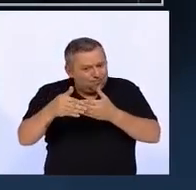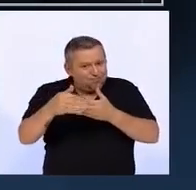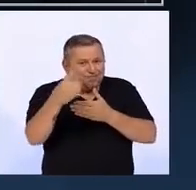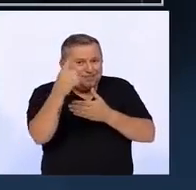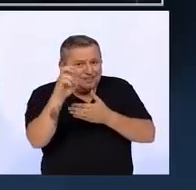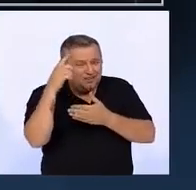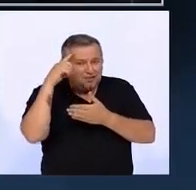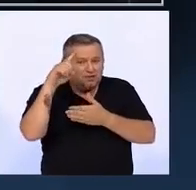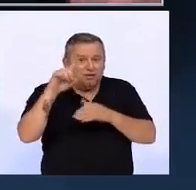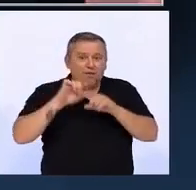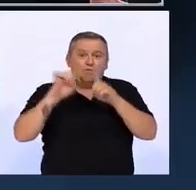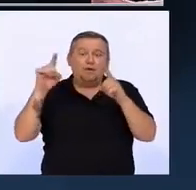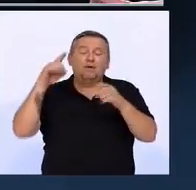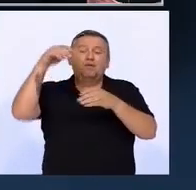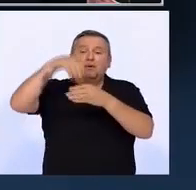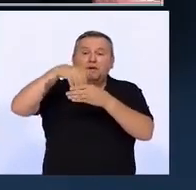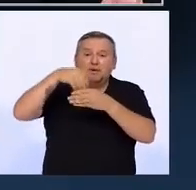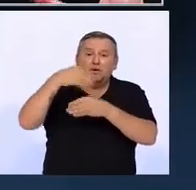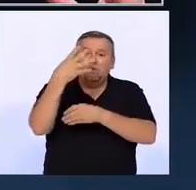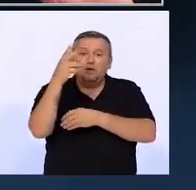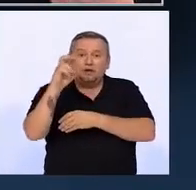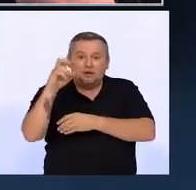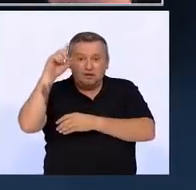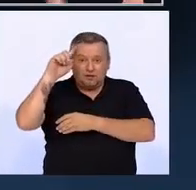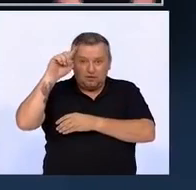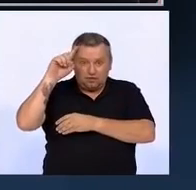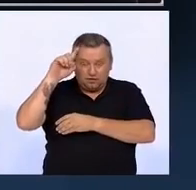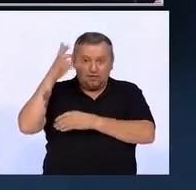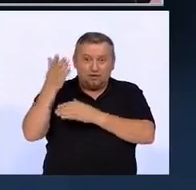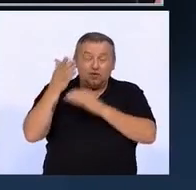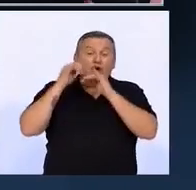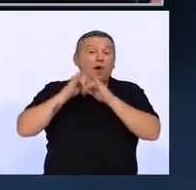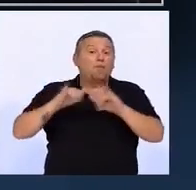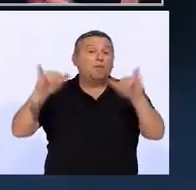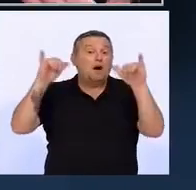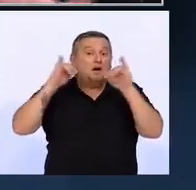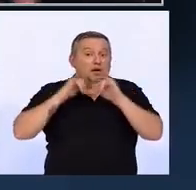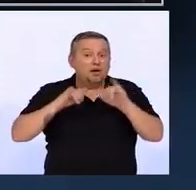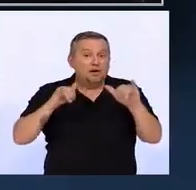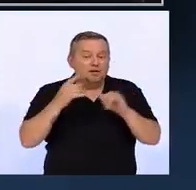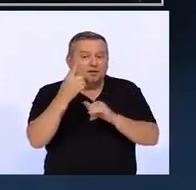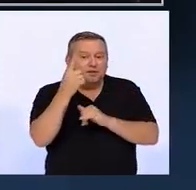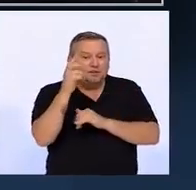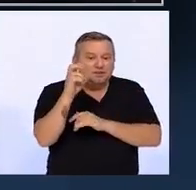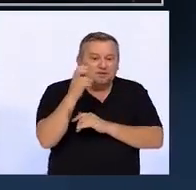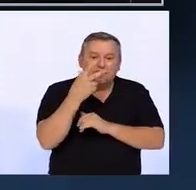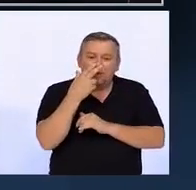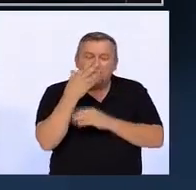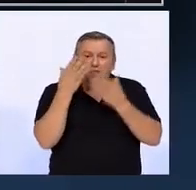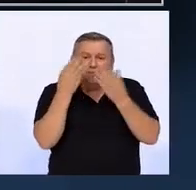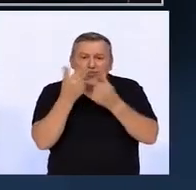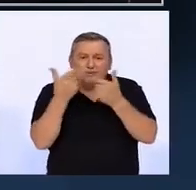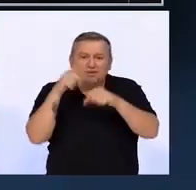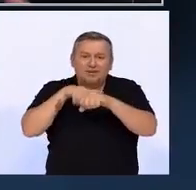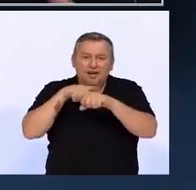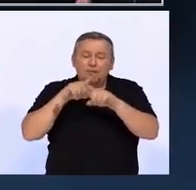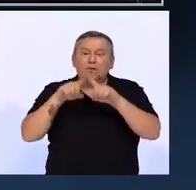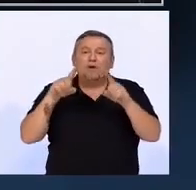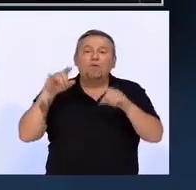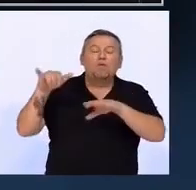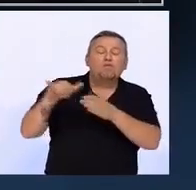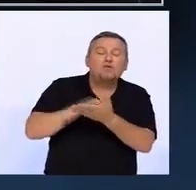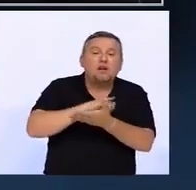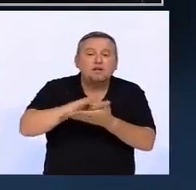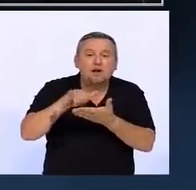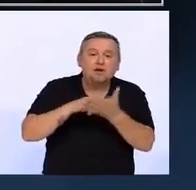para as eleições. Numa eleição que tem 45 dias de tempo de campanha, 15 dias parece muita coisa, mas qual é a estratégia para tentar